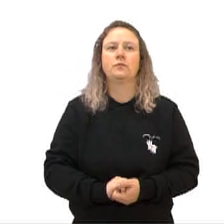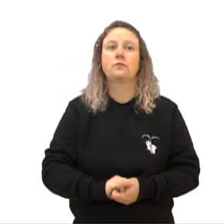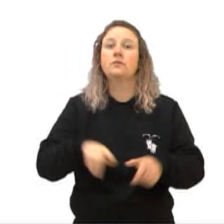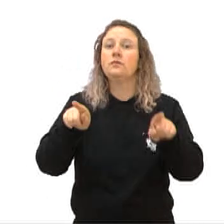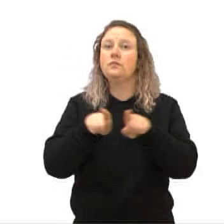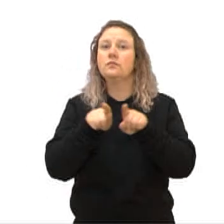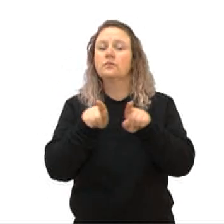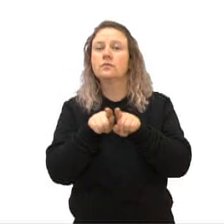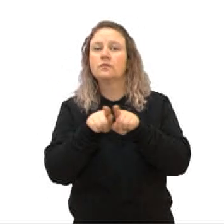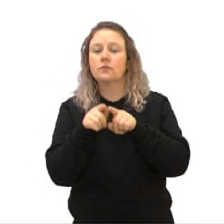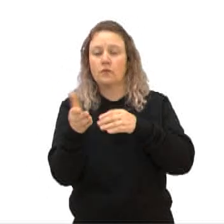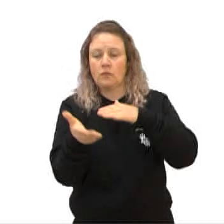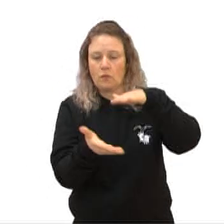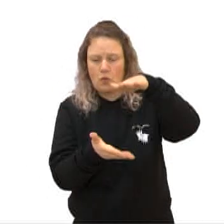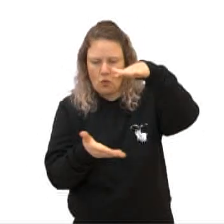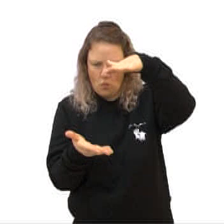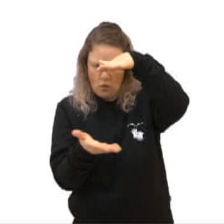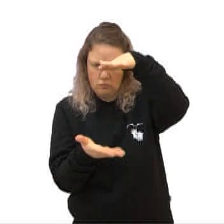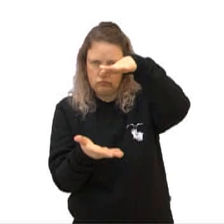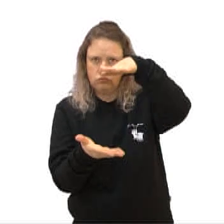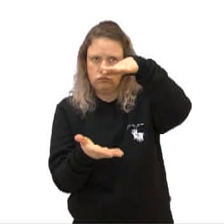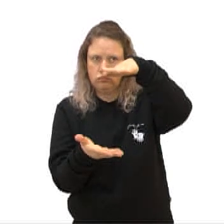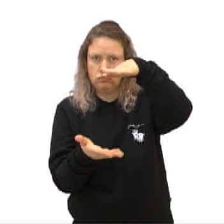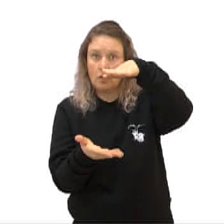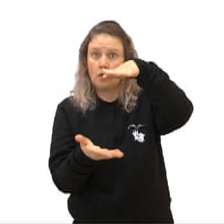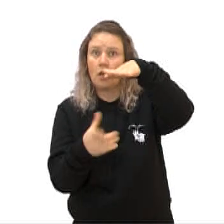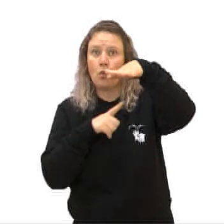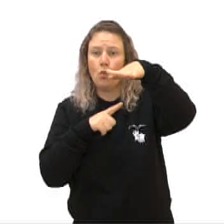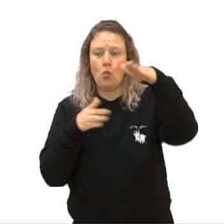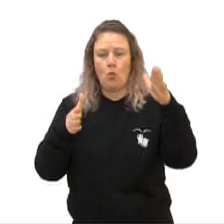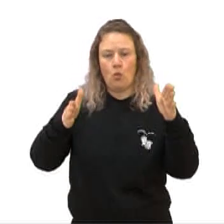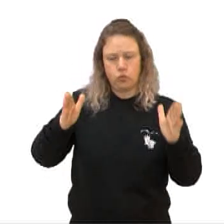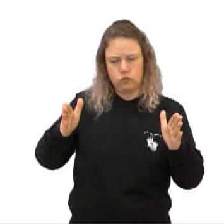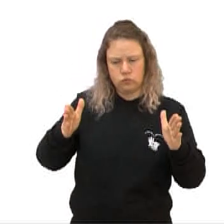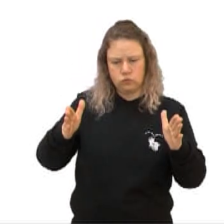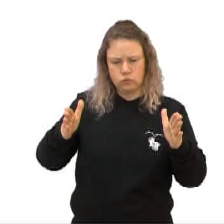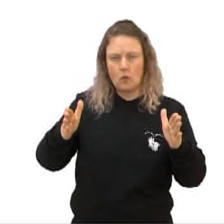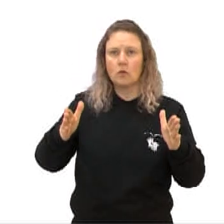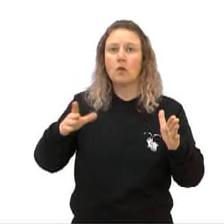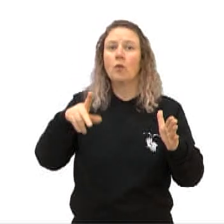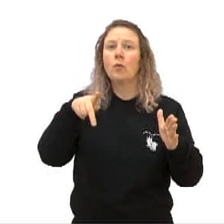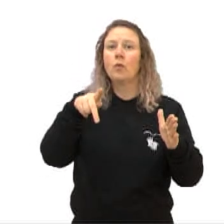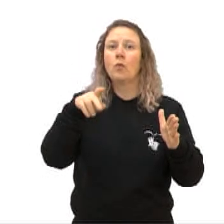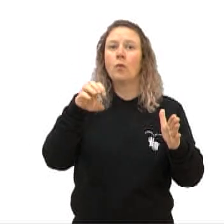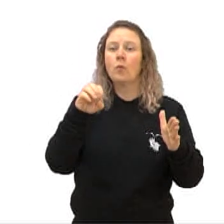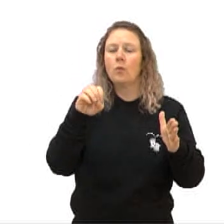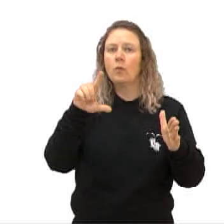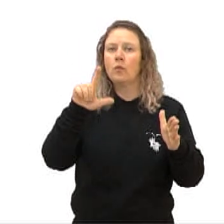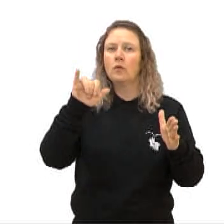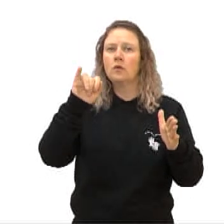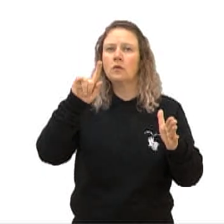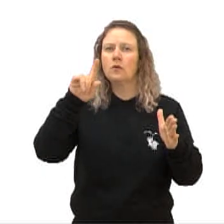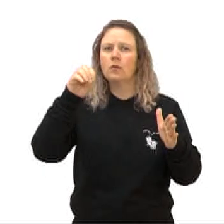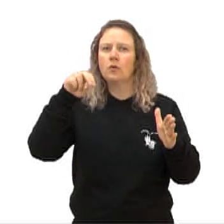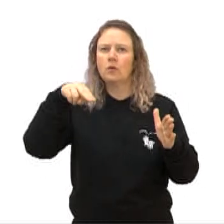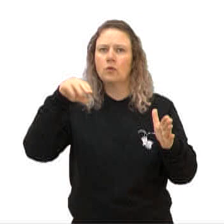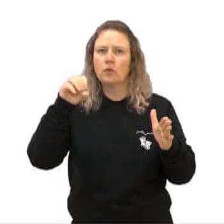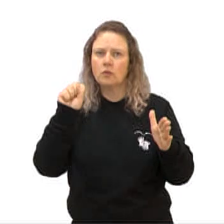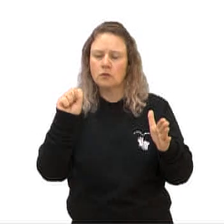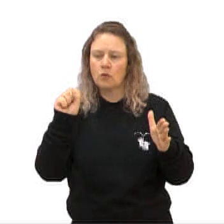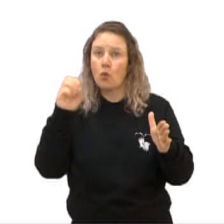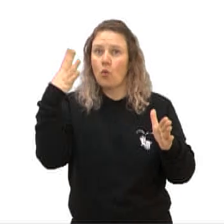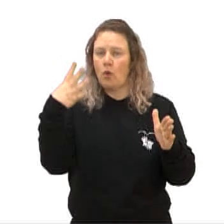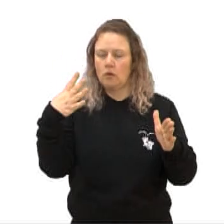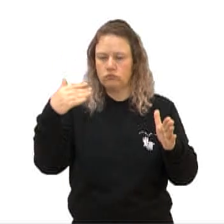prisma que possui bases e faces em formato de paralelogramos, que são os polígonos de 4 lados. Por isso ele é um